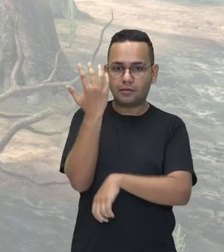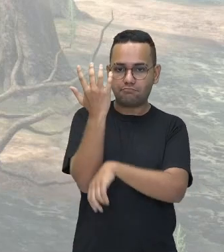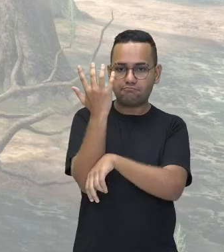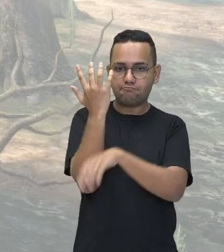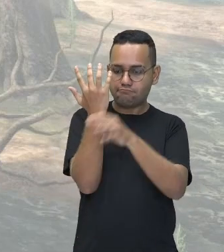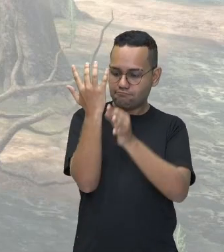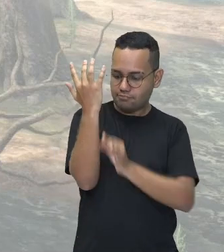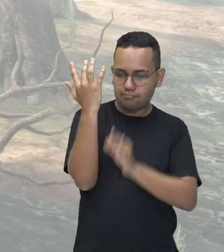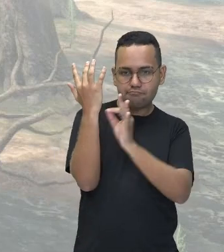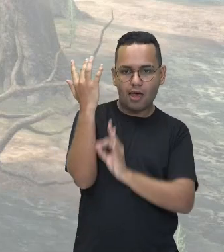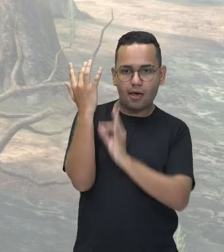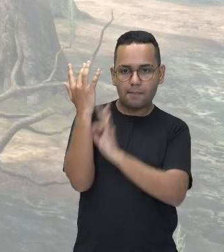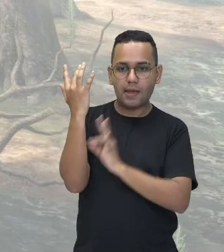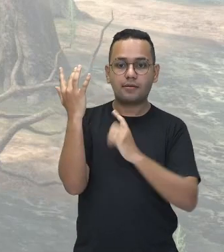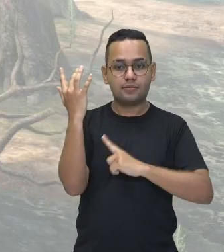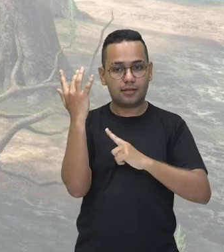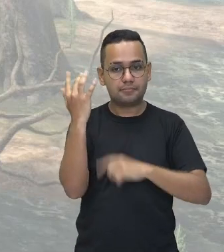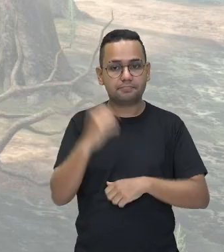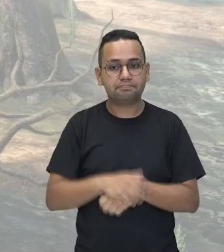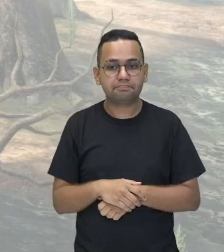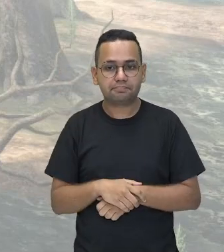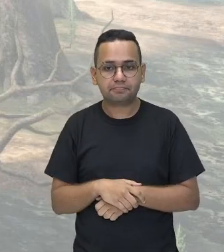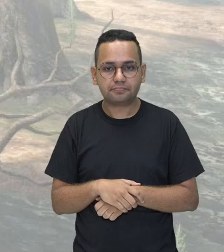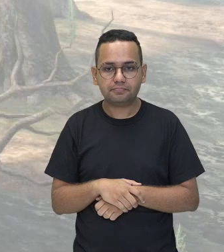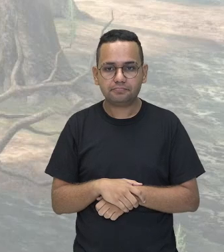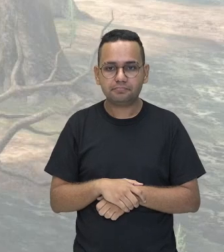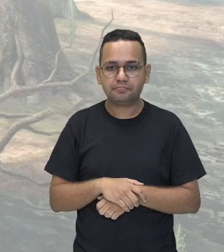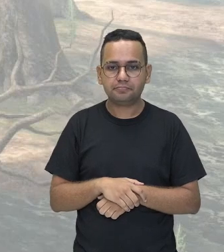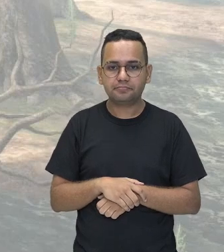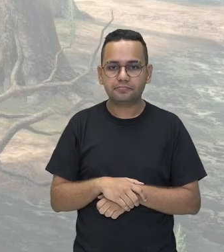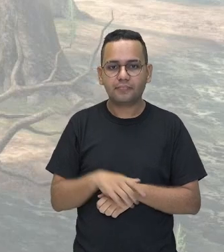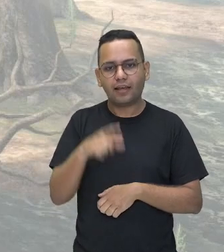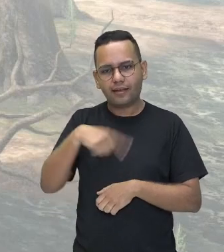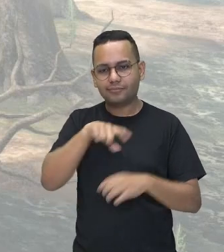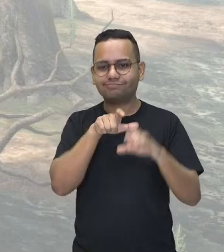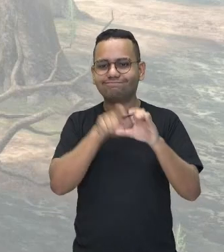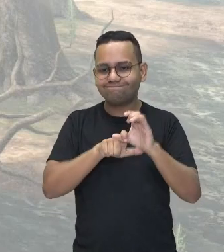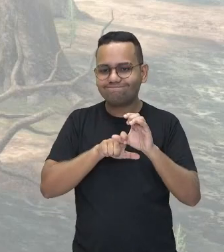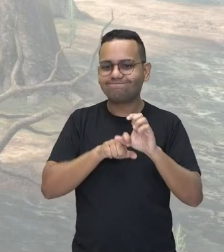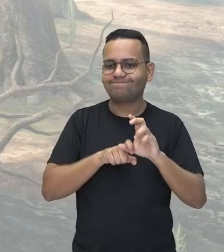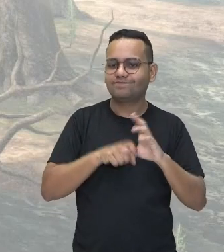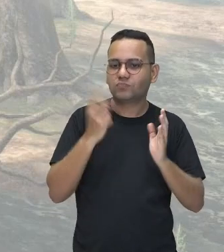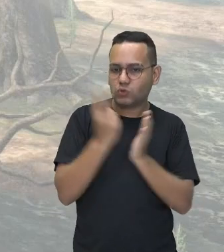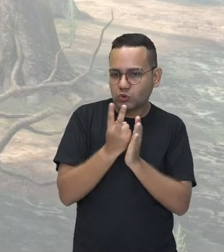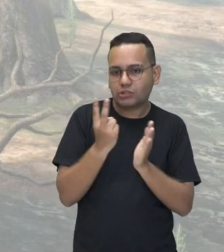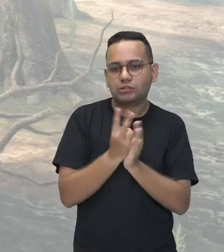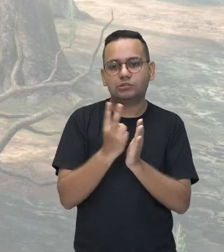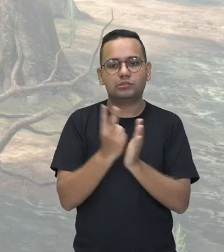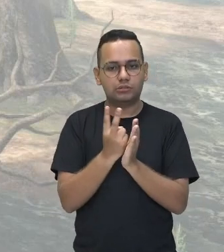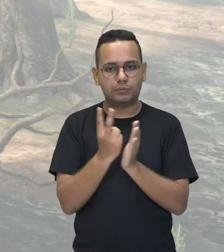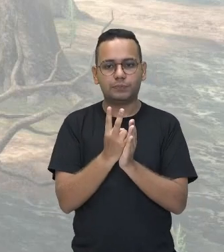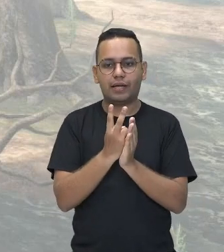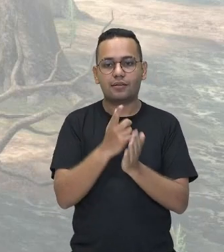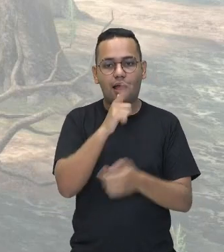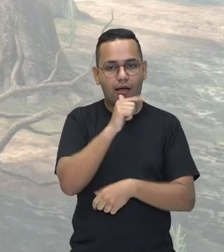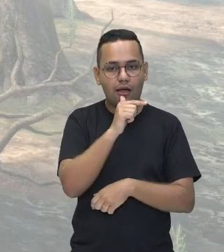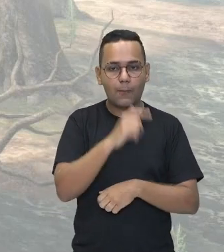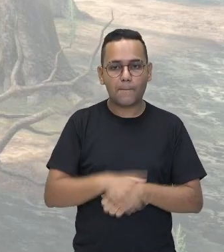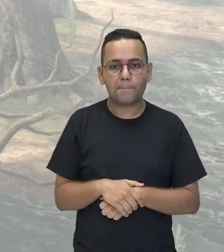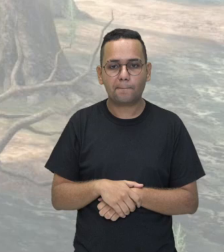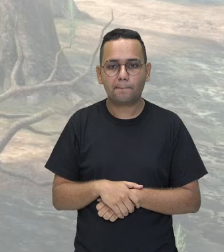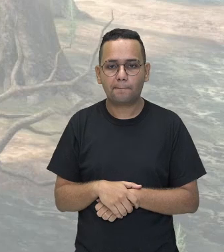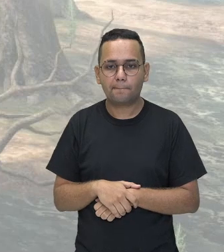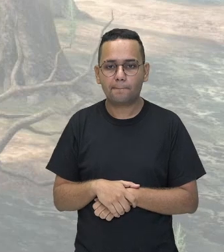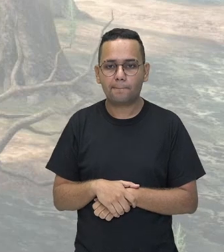condutores, certo? Mas ainda vivem em ambientes úmidos e sombrios e já possuem uma estrutura